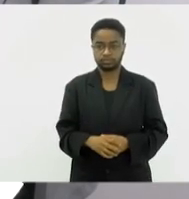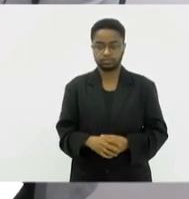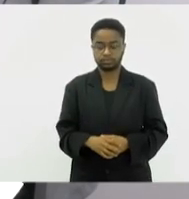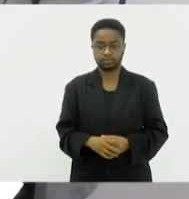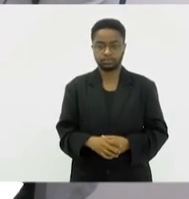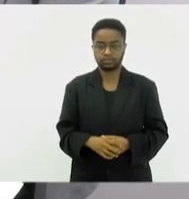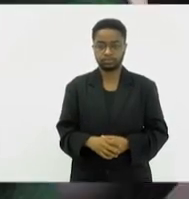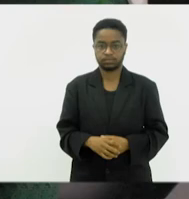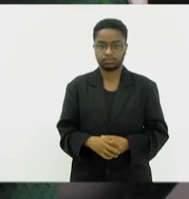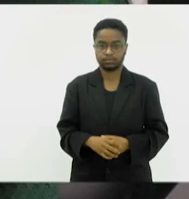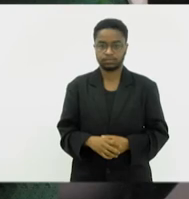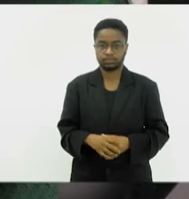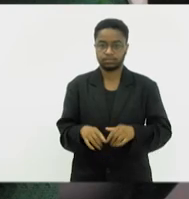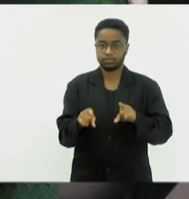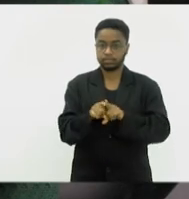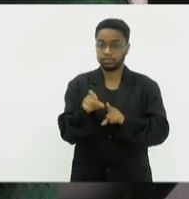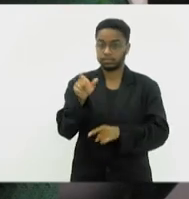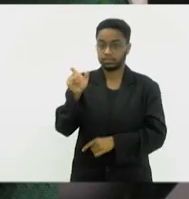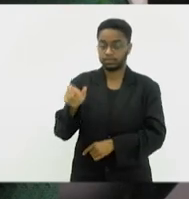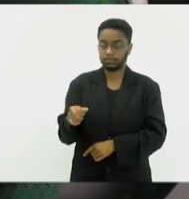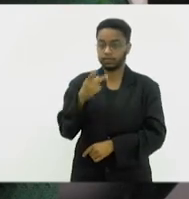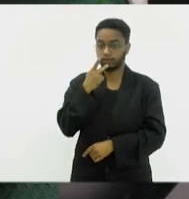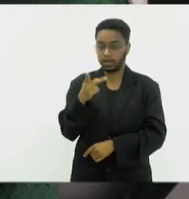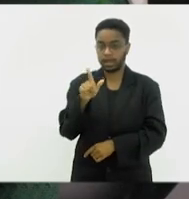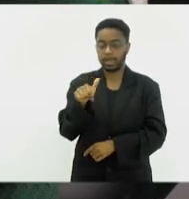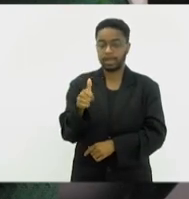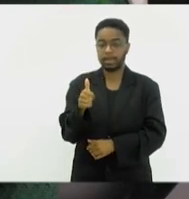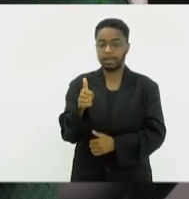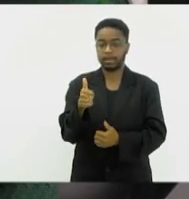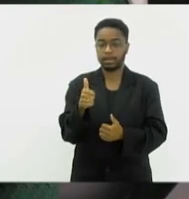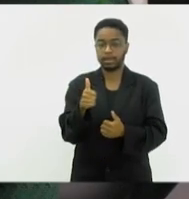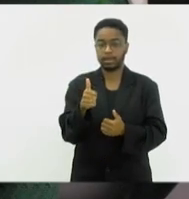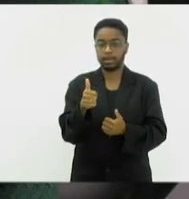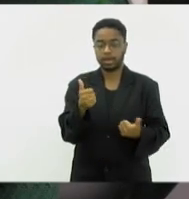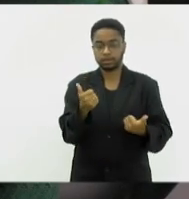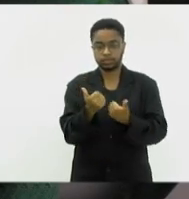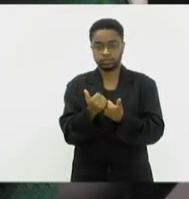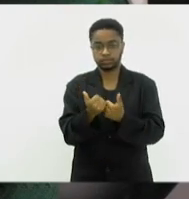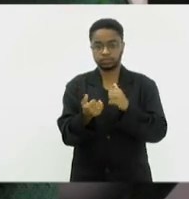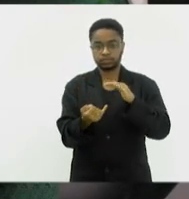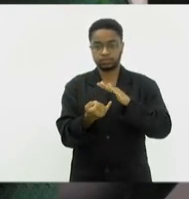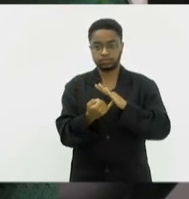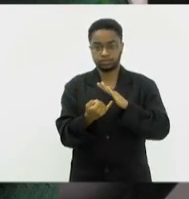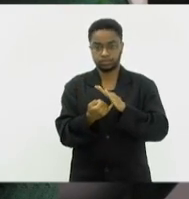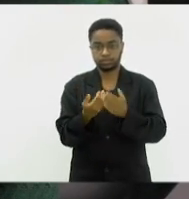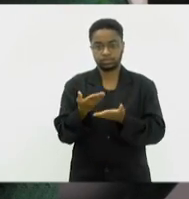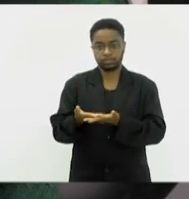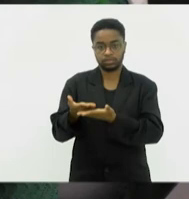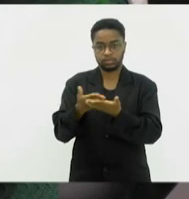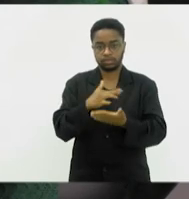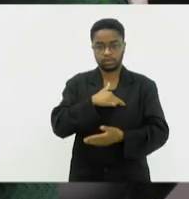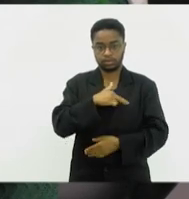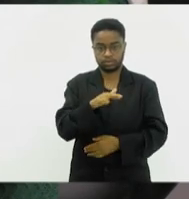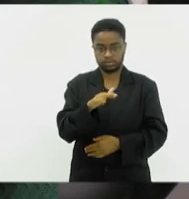O senhor fala que foi assessor no Instituto de Estudos da